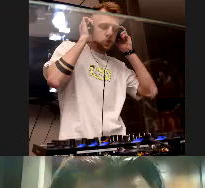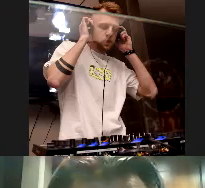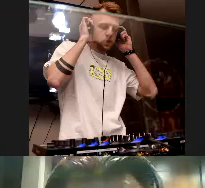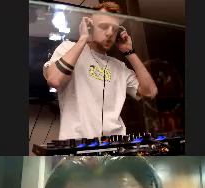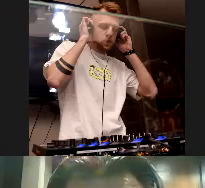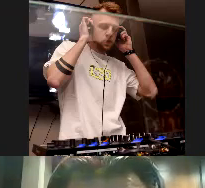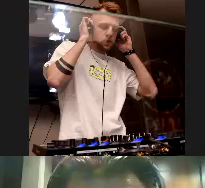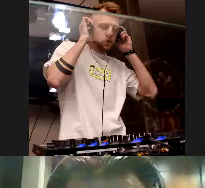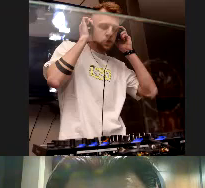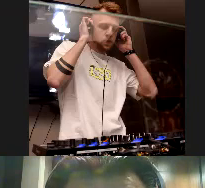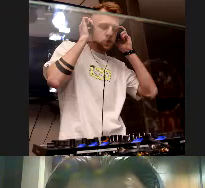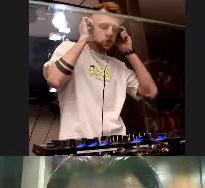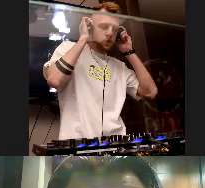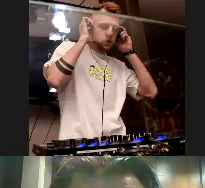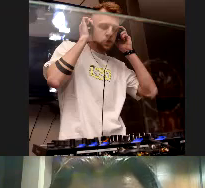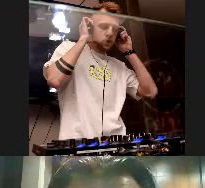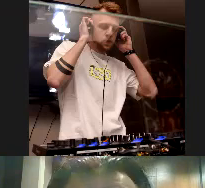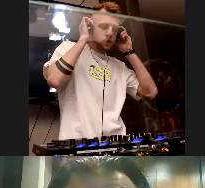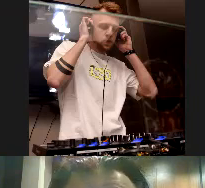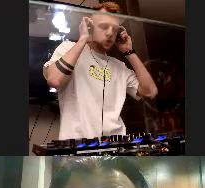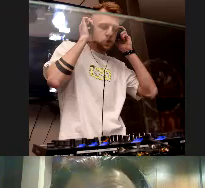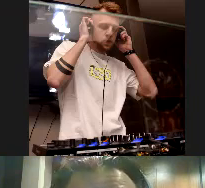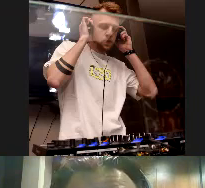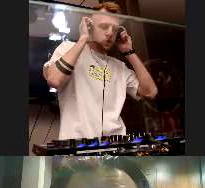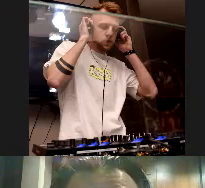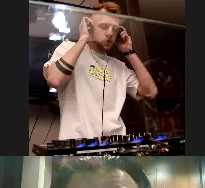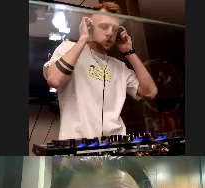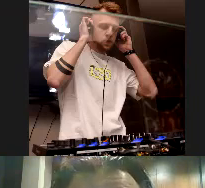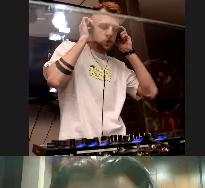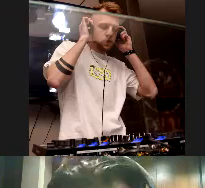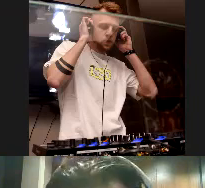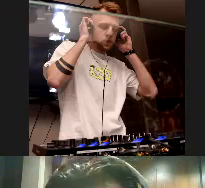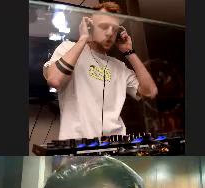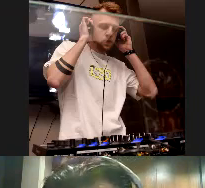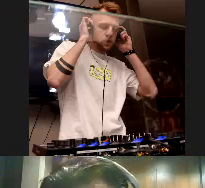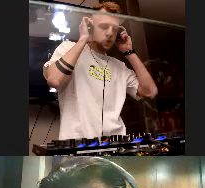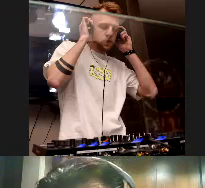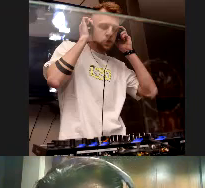Isso aqui é engenharia ambiental, mas a gente fala um pouco. O que é desenvolvimento sustentável? A